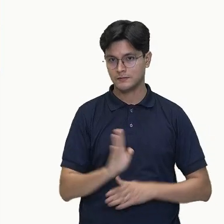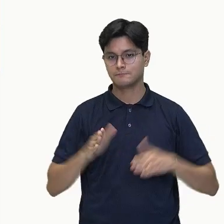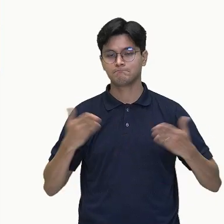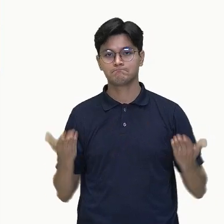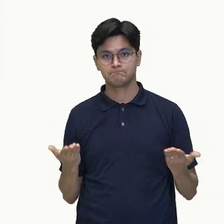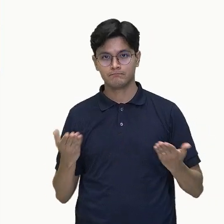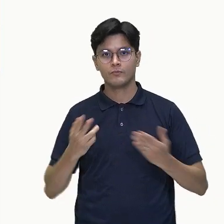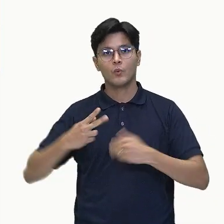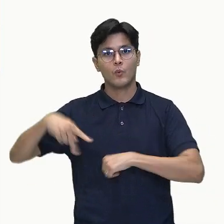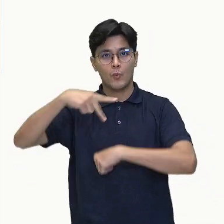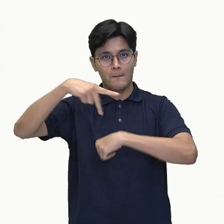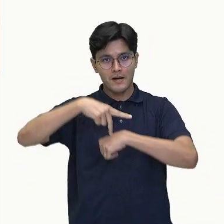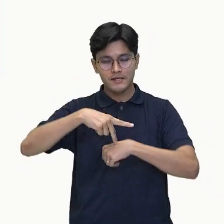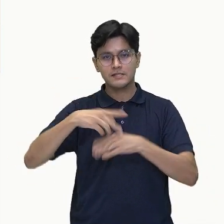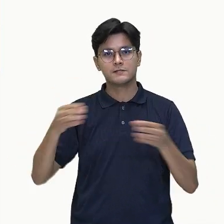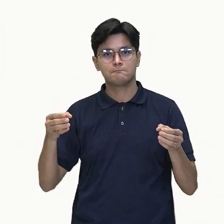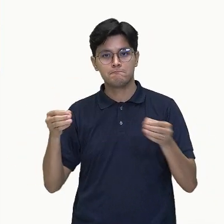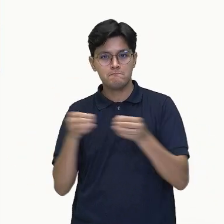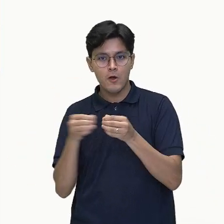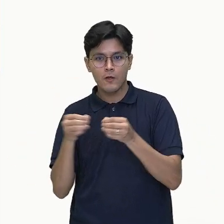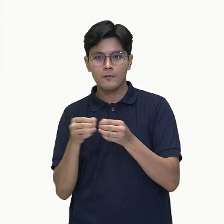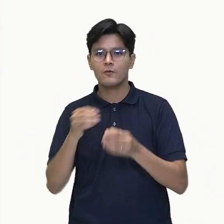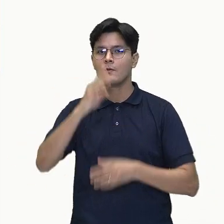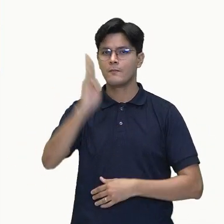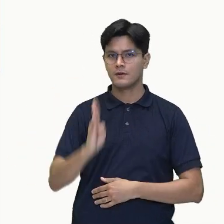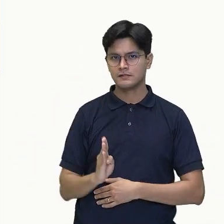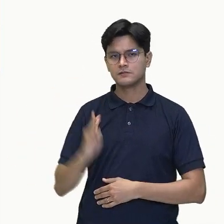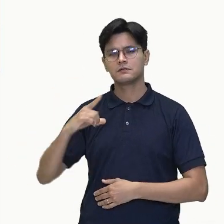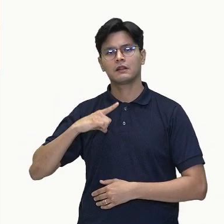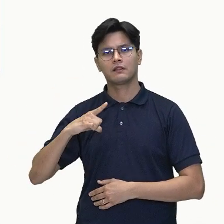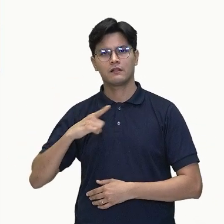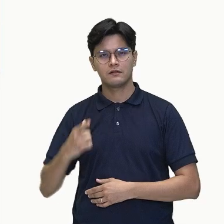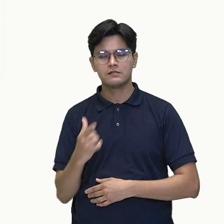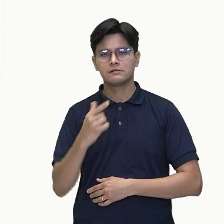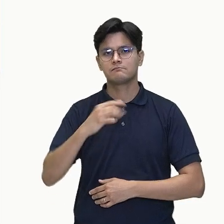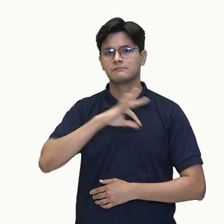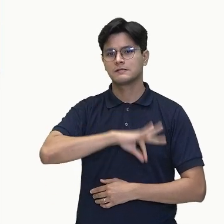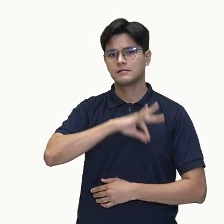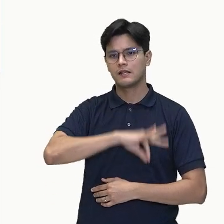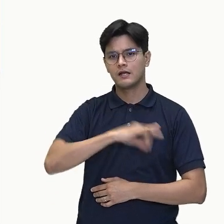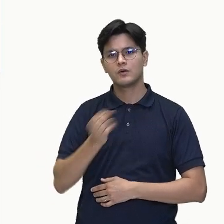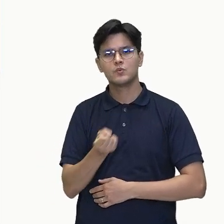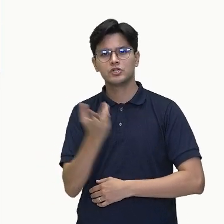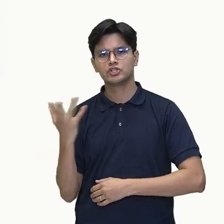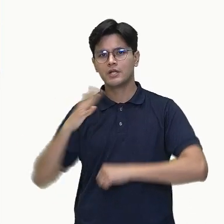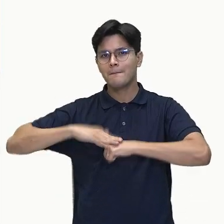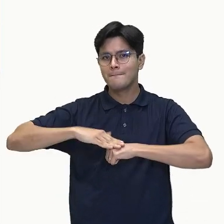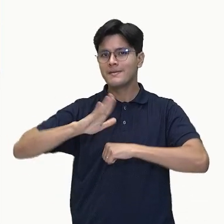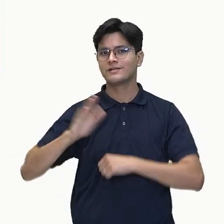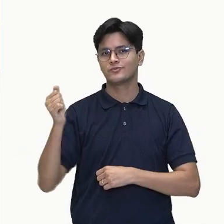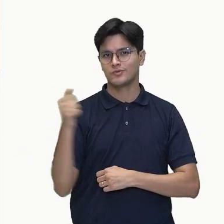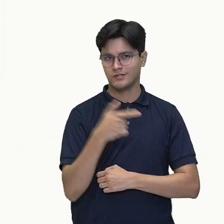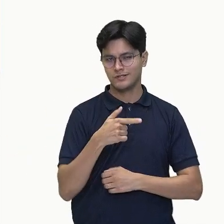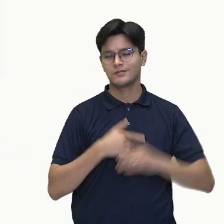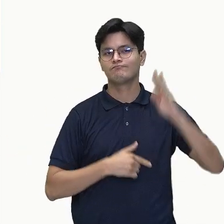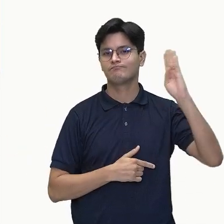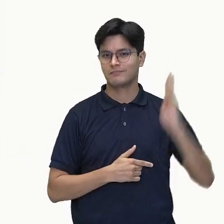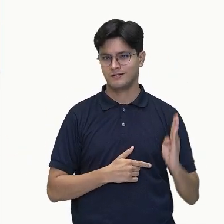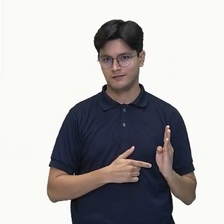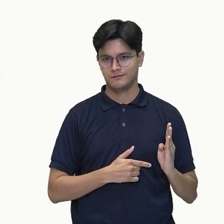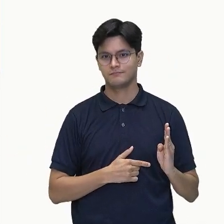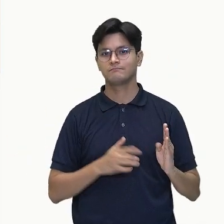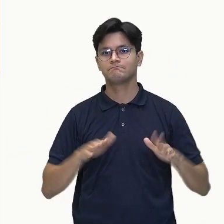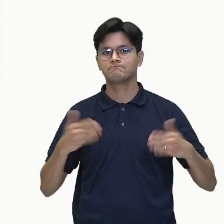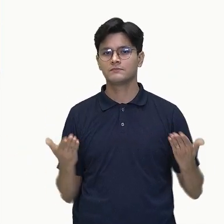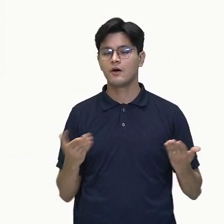né? Aí foi só um recorte do que nós fizemos dessa tabela, onde engloba aí países da América Latina